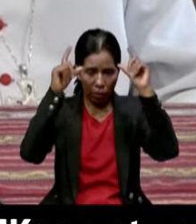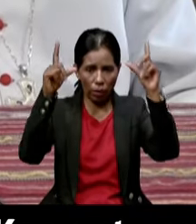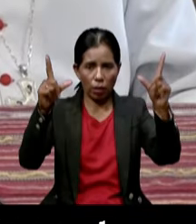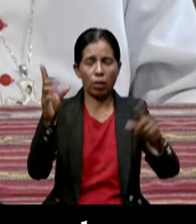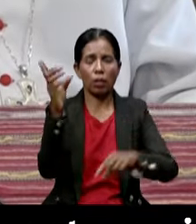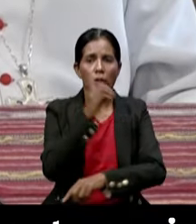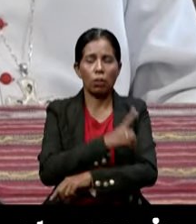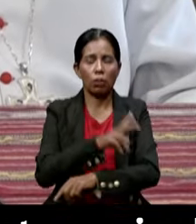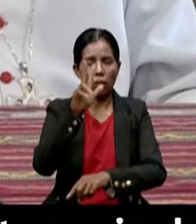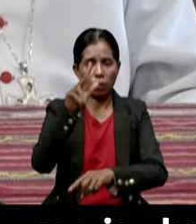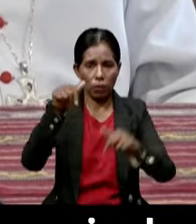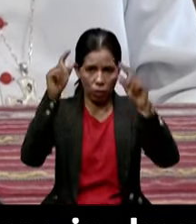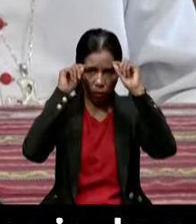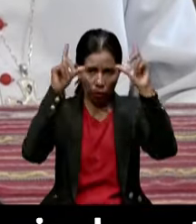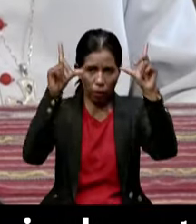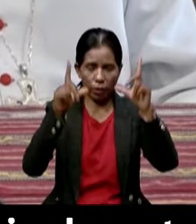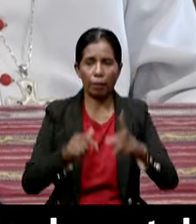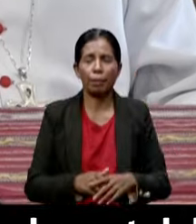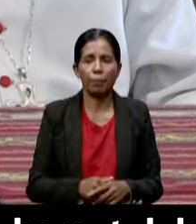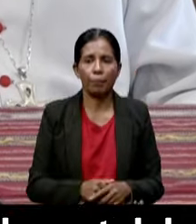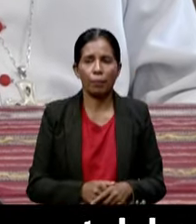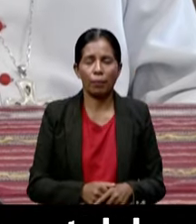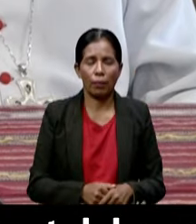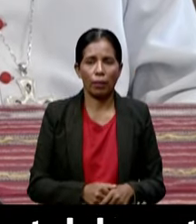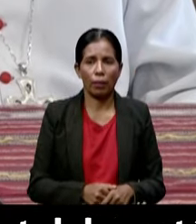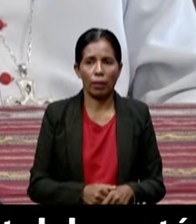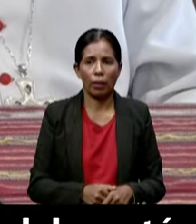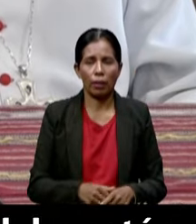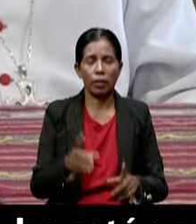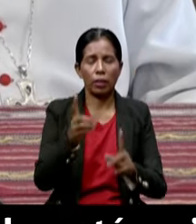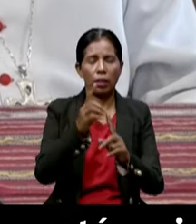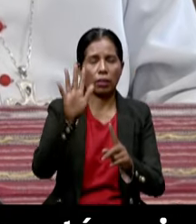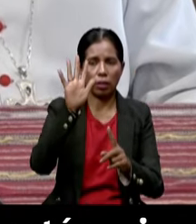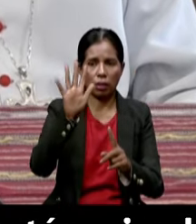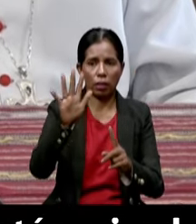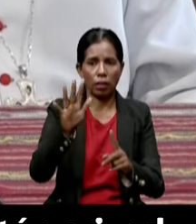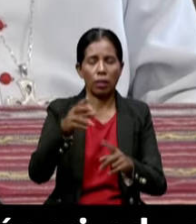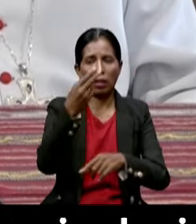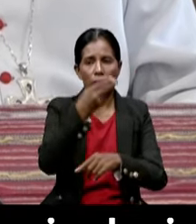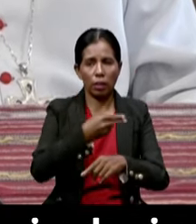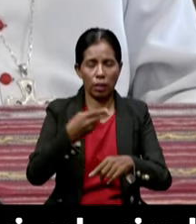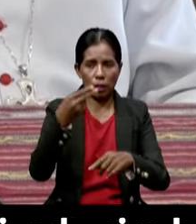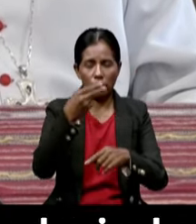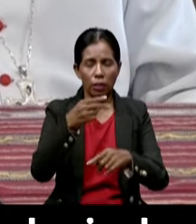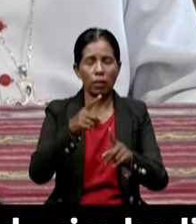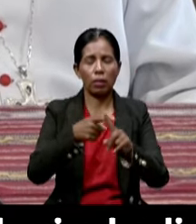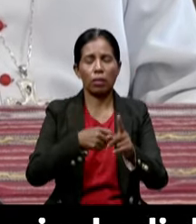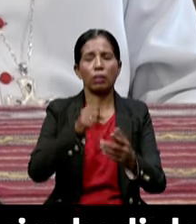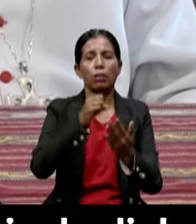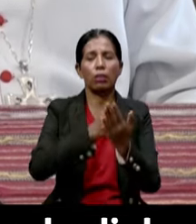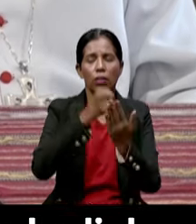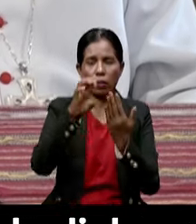durante Lorontolo e a Timor-Leste. Provavelmente já sabem que dia 5, quinta-feira, 5 de julho passado,